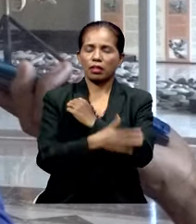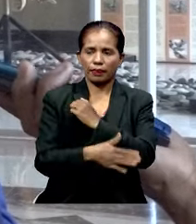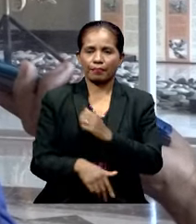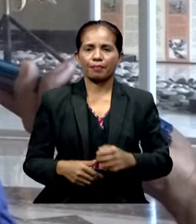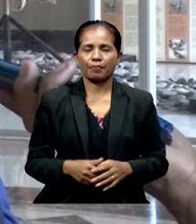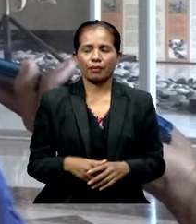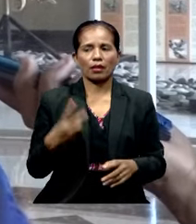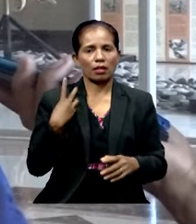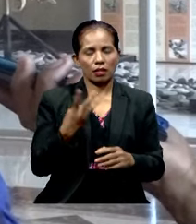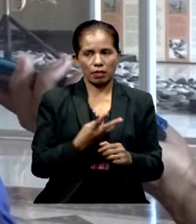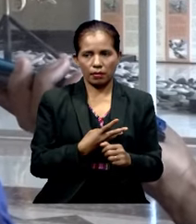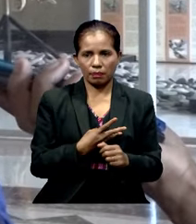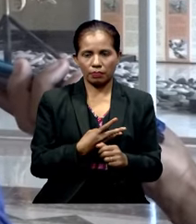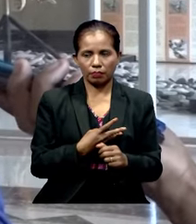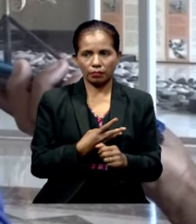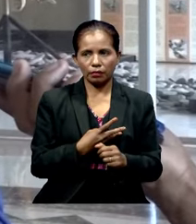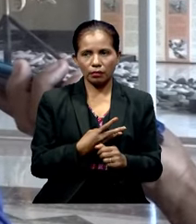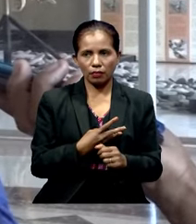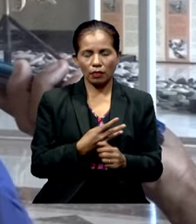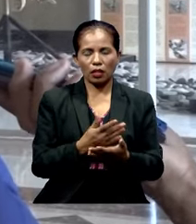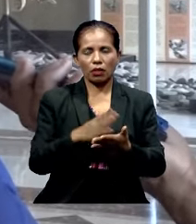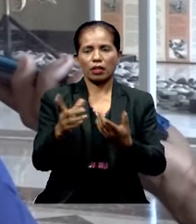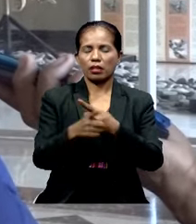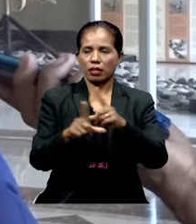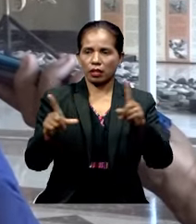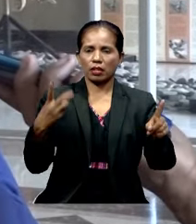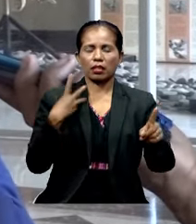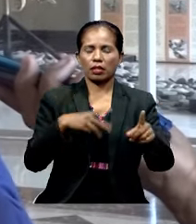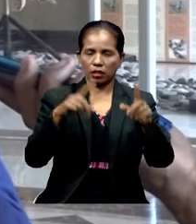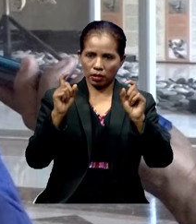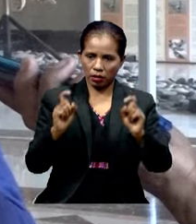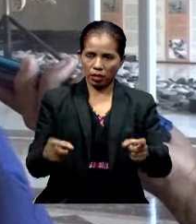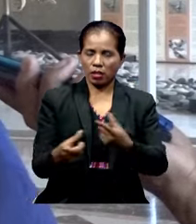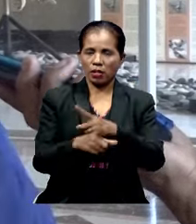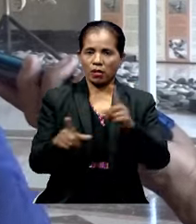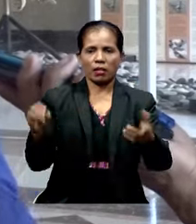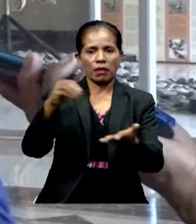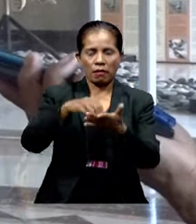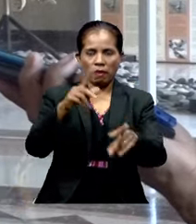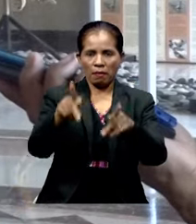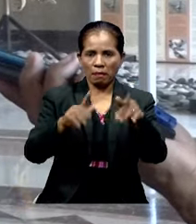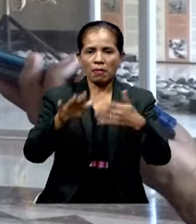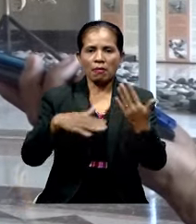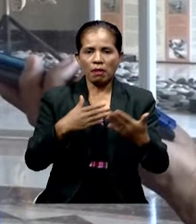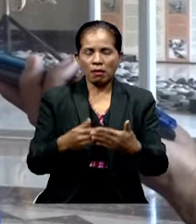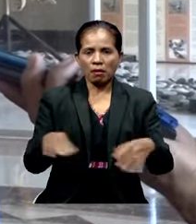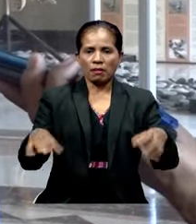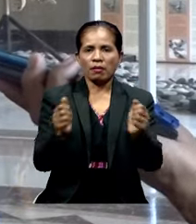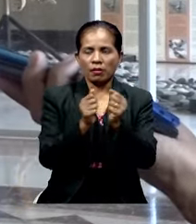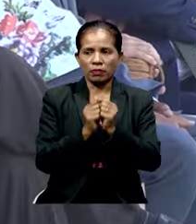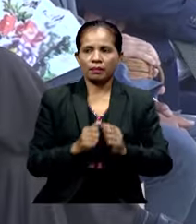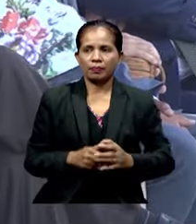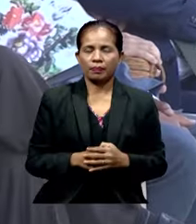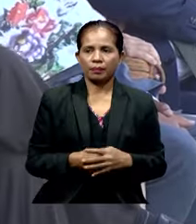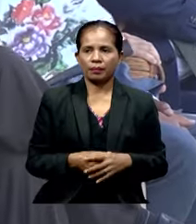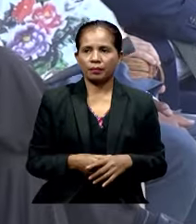herói sira, só sai ita ne liberdade, ita tem que garantir liberdade ba mahu toto e tem que esforço para realizar mehi